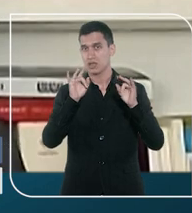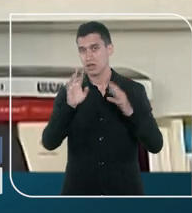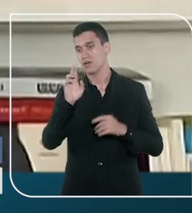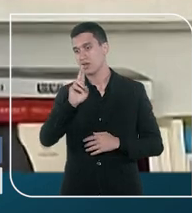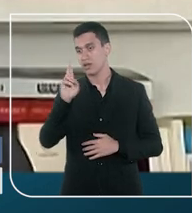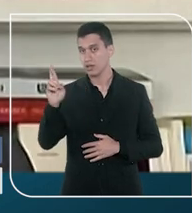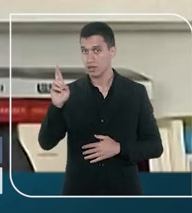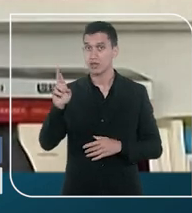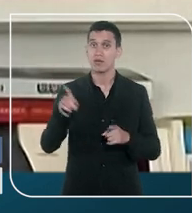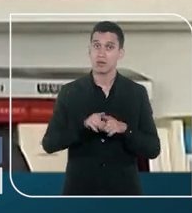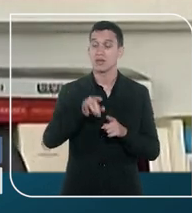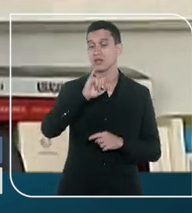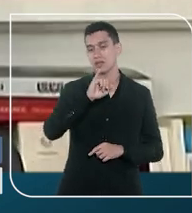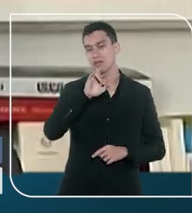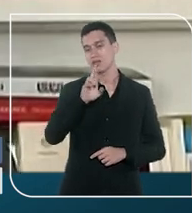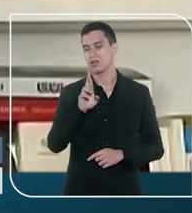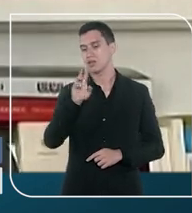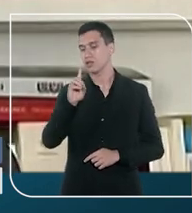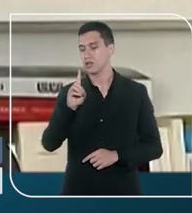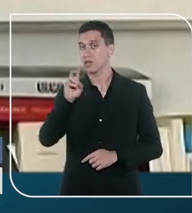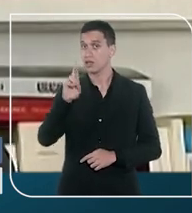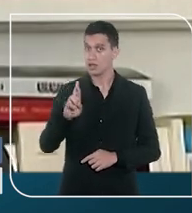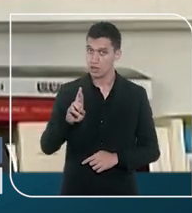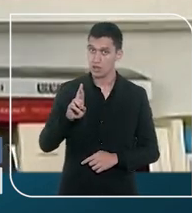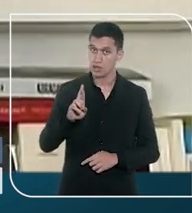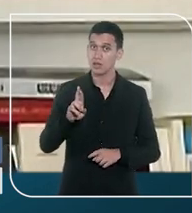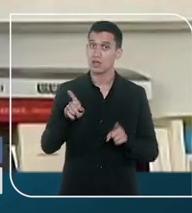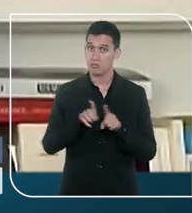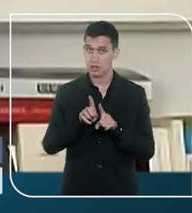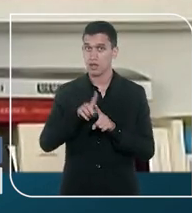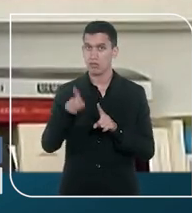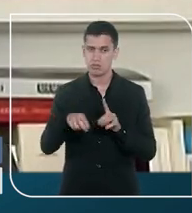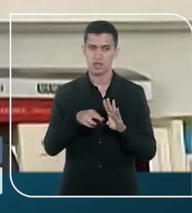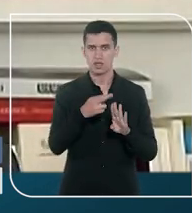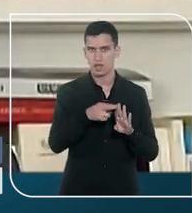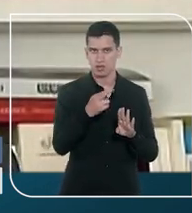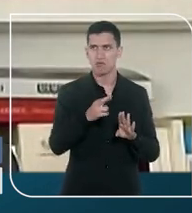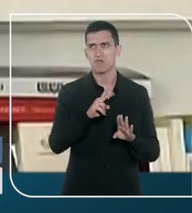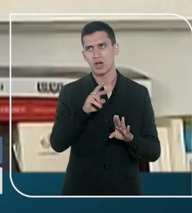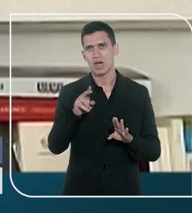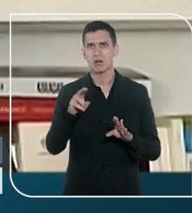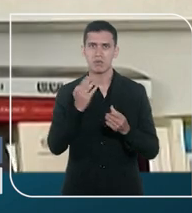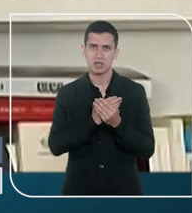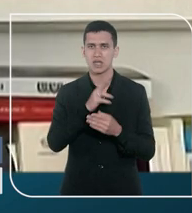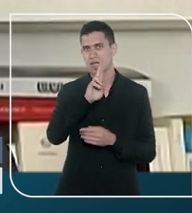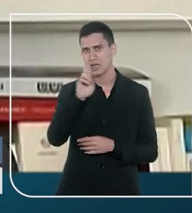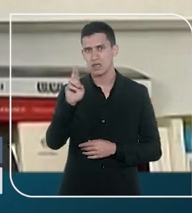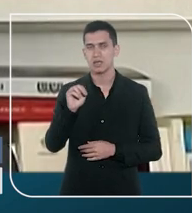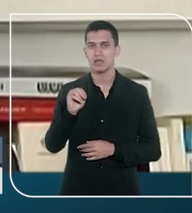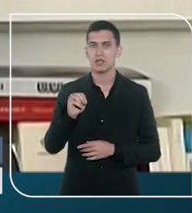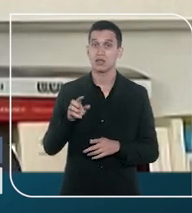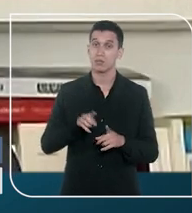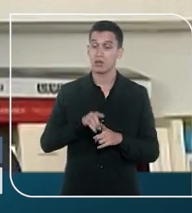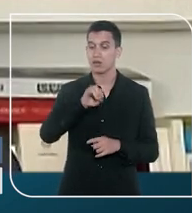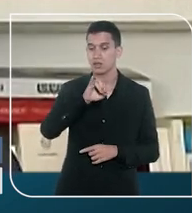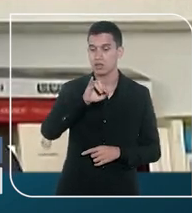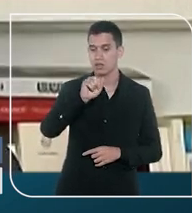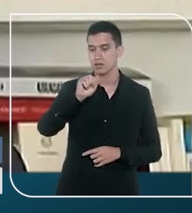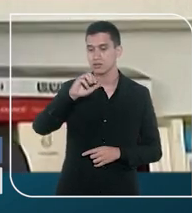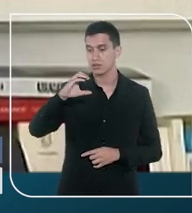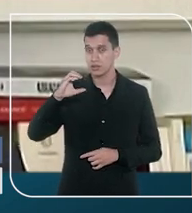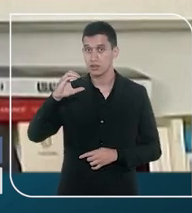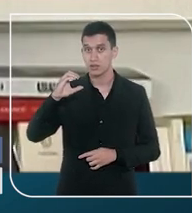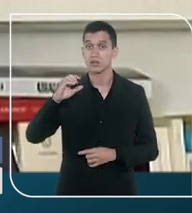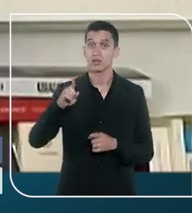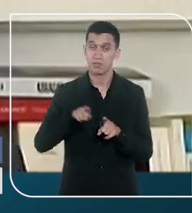repetitivo, a gente tem o IRDR, né, que é o incidente de resolução de demandas repetitivas, temos o IAC, o incidente de assunção de